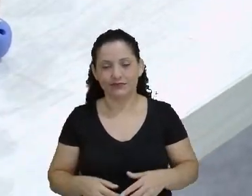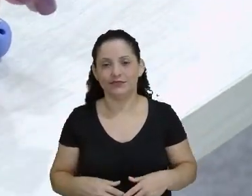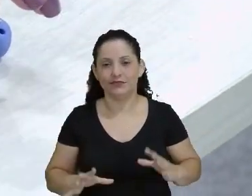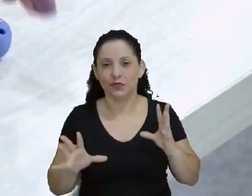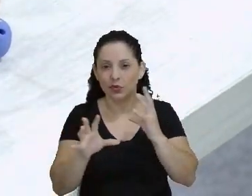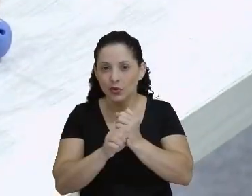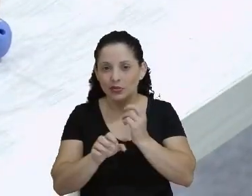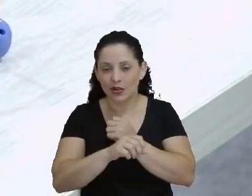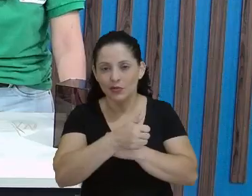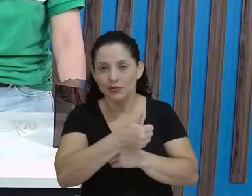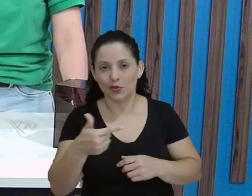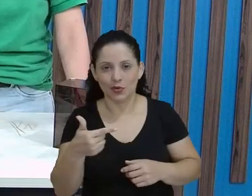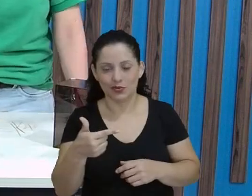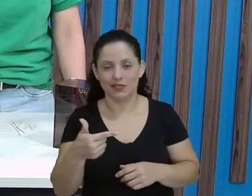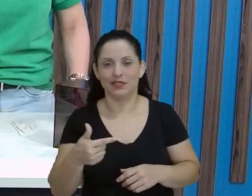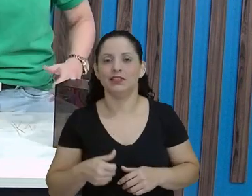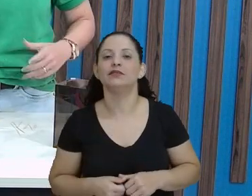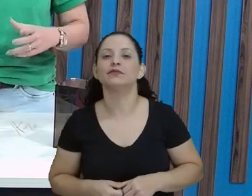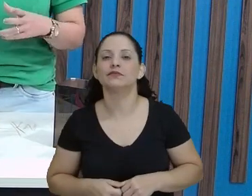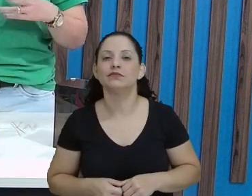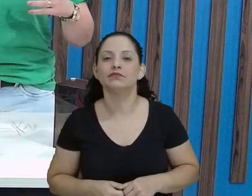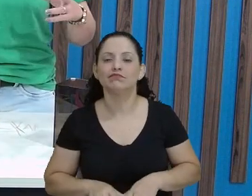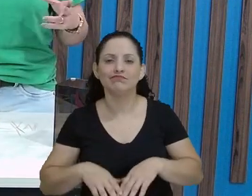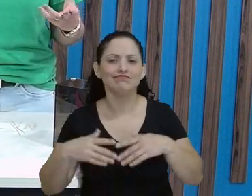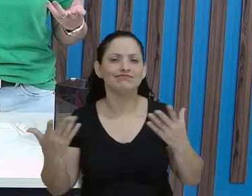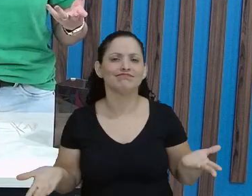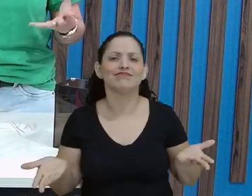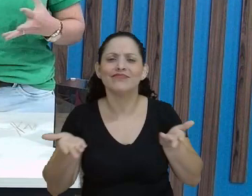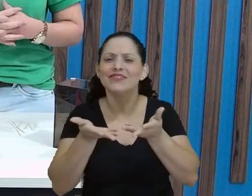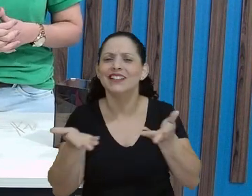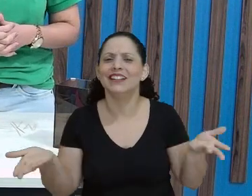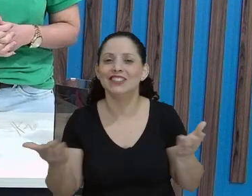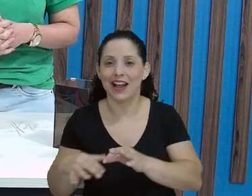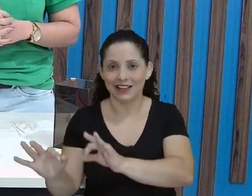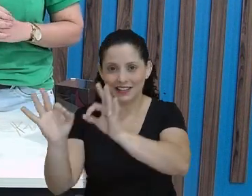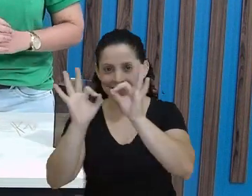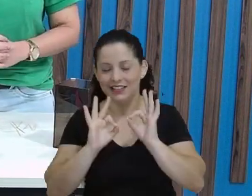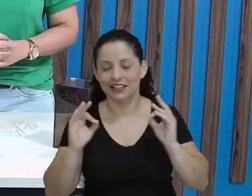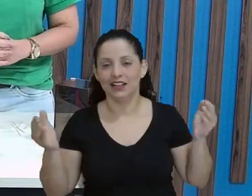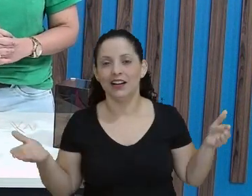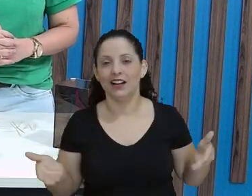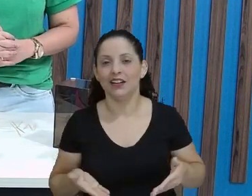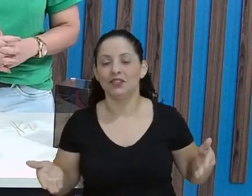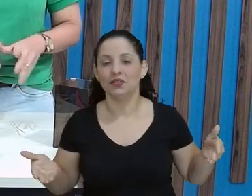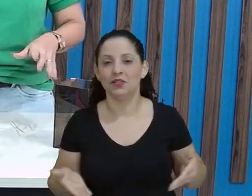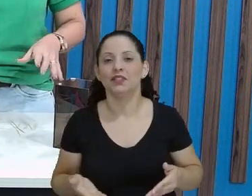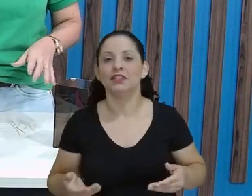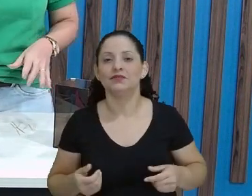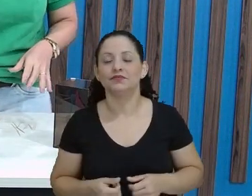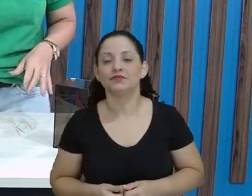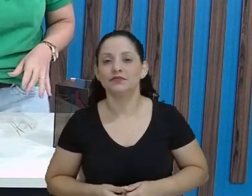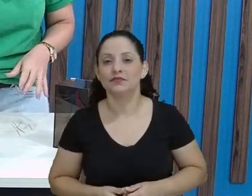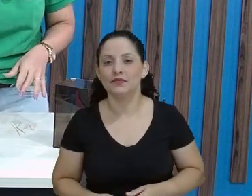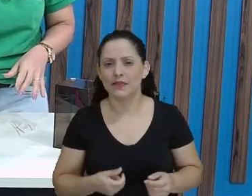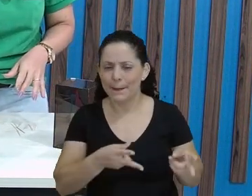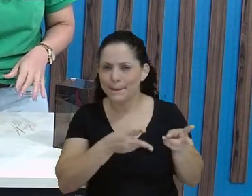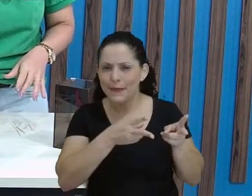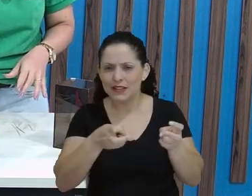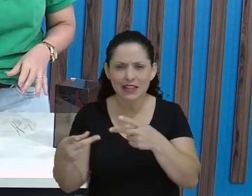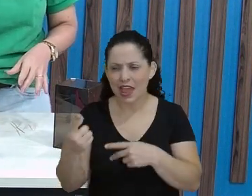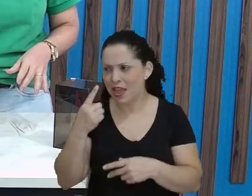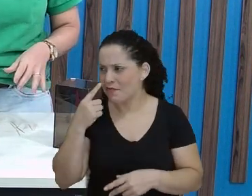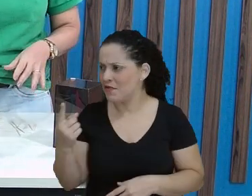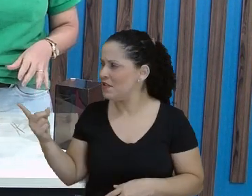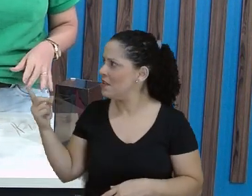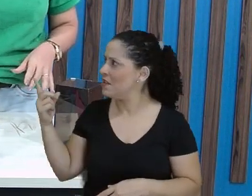11, 12. Então, professor, estudante, todos que estão nos acompanhando nesse momento, né, percebam que